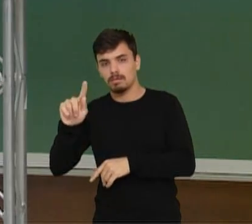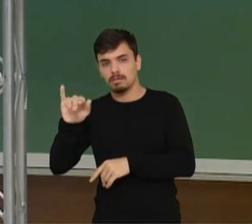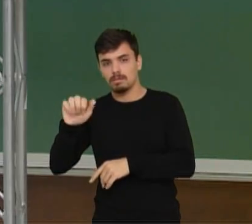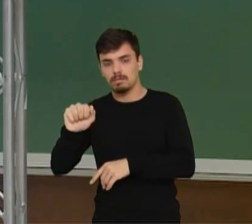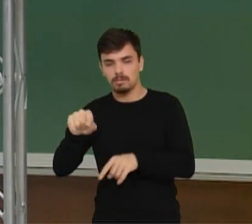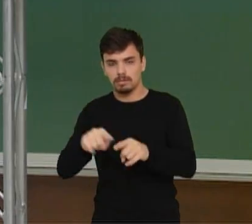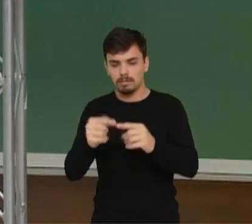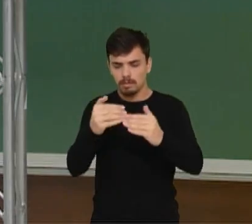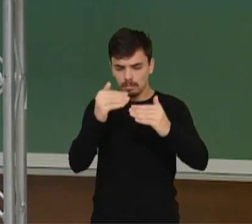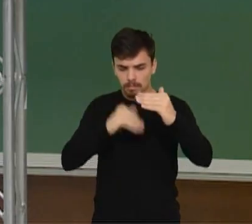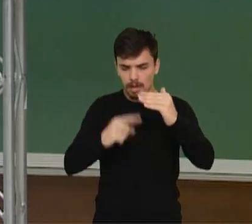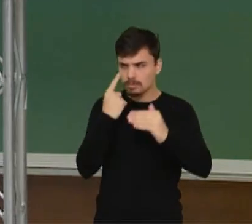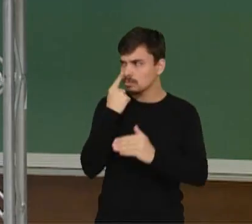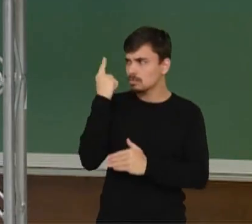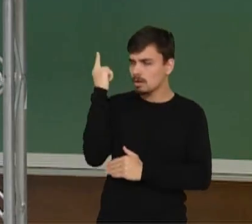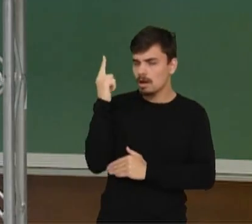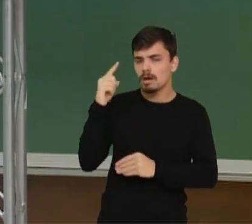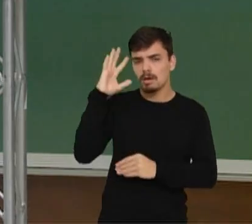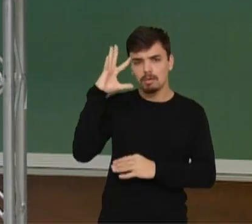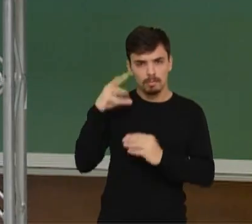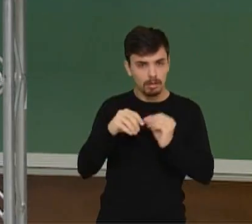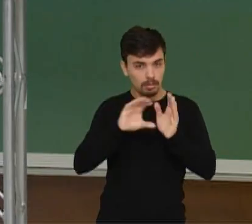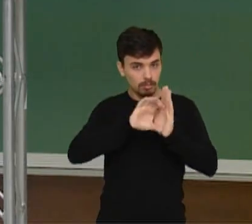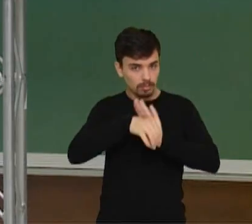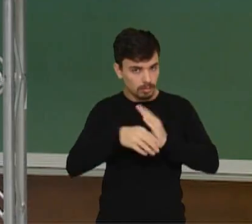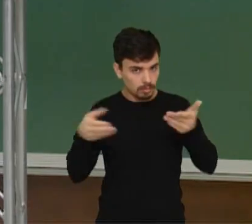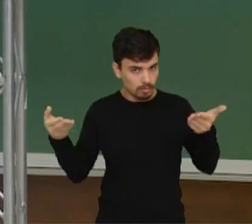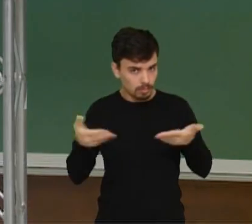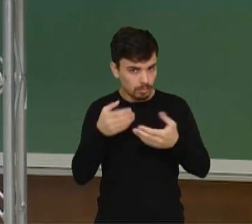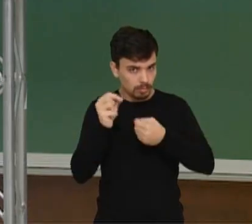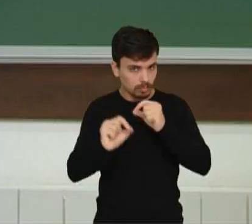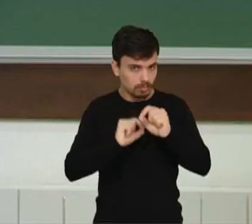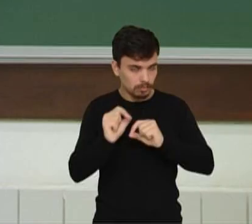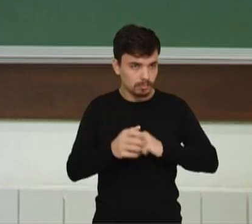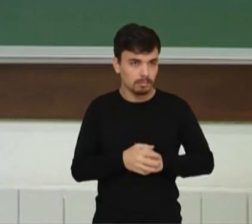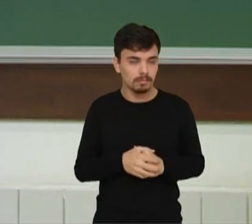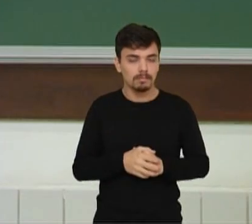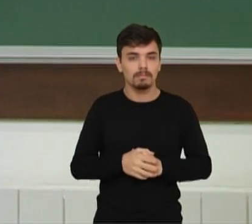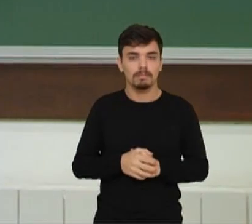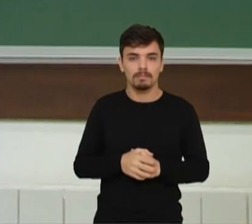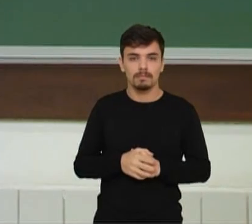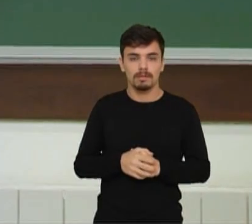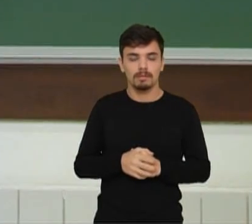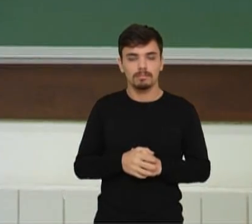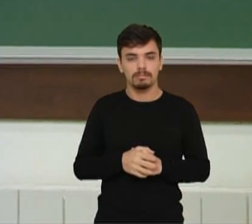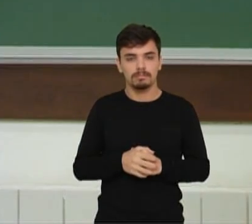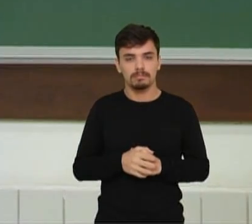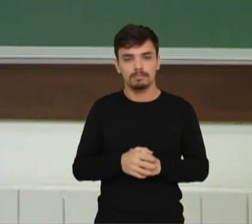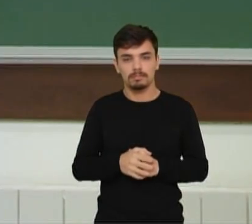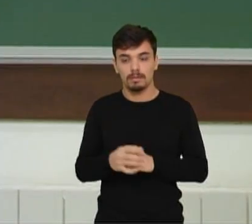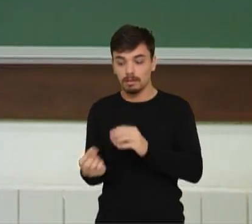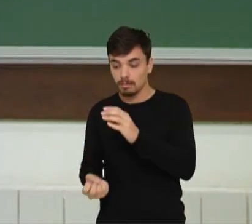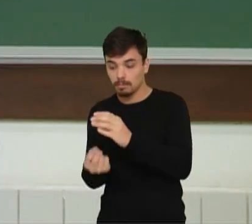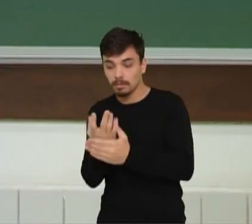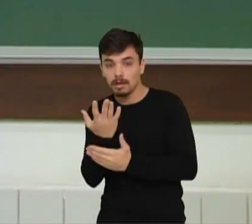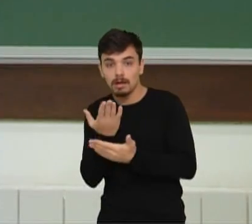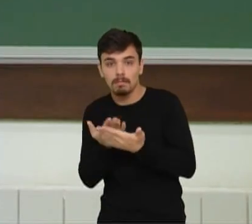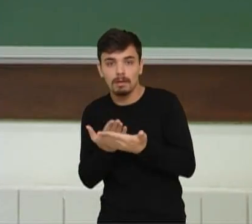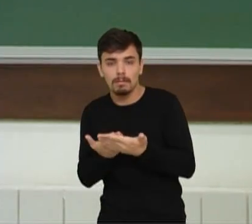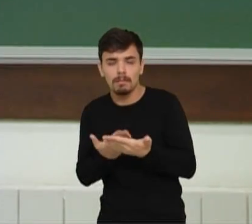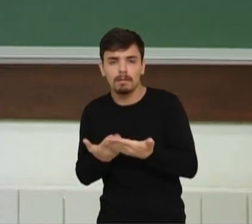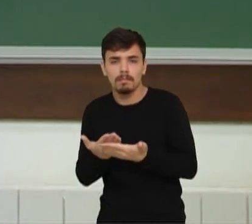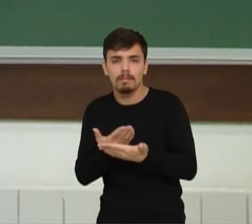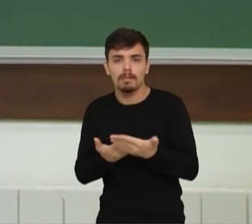Então, a gente tem que entender esses conceitos na aula de hoje, tá? Começando então, ecologia. Então, ecologia foi um termo proposto ali